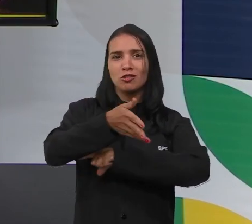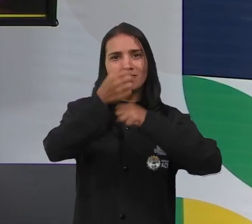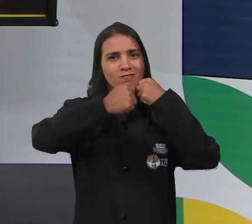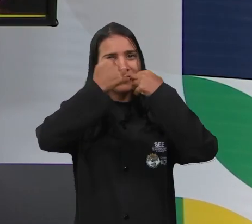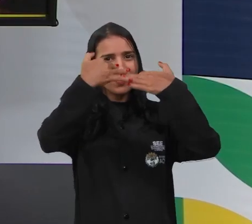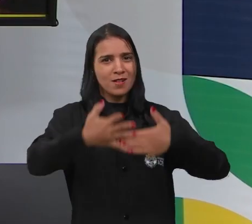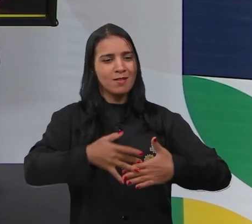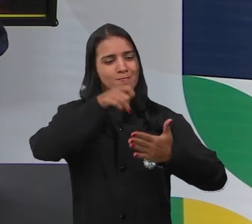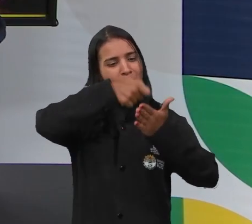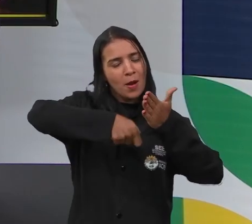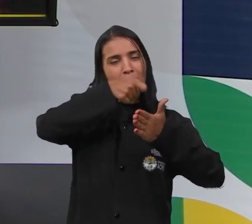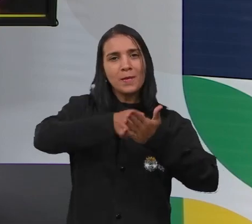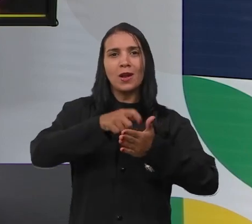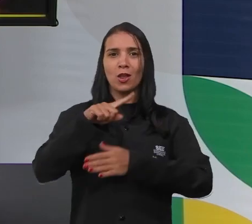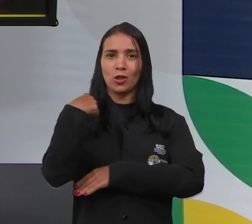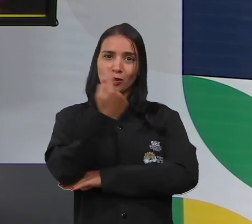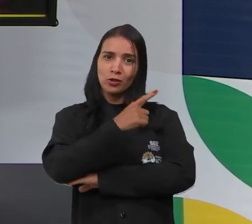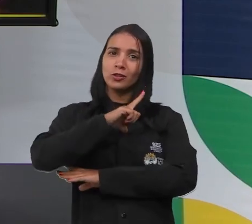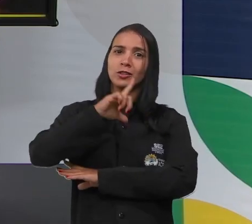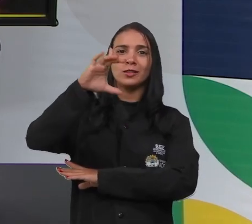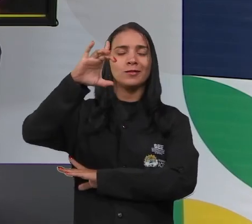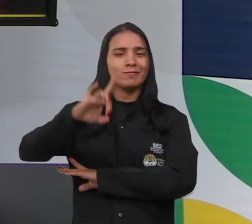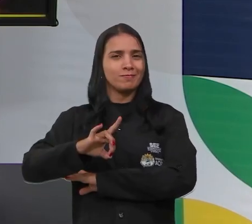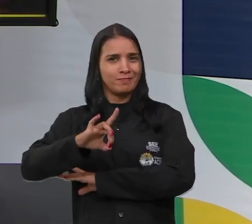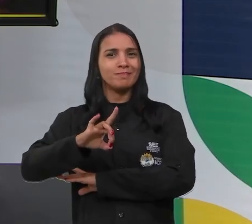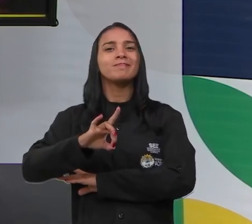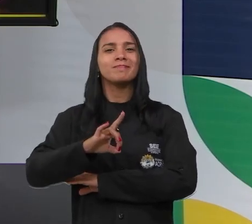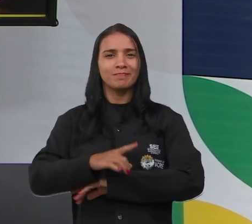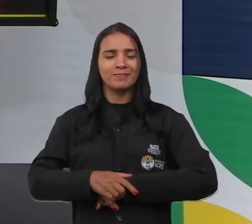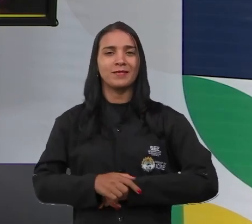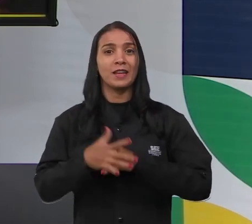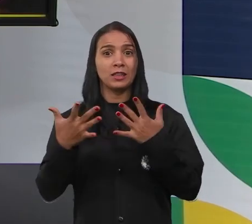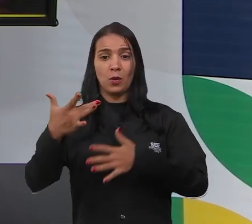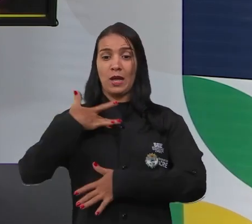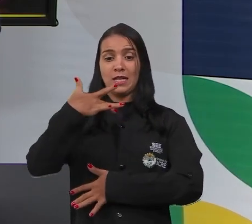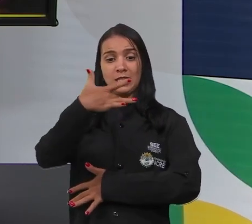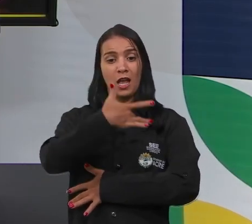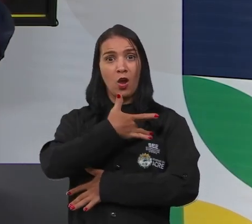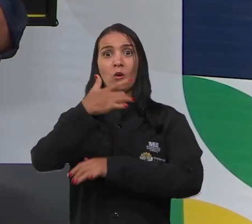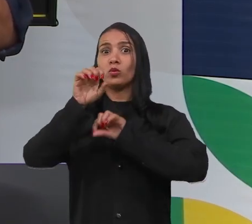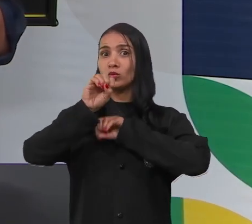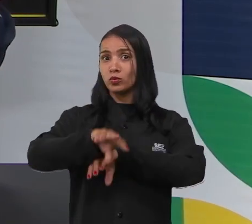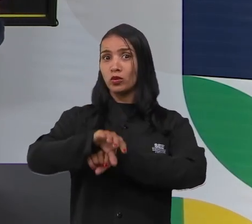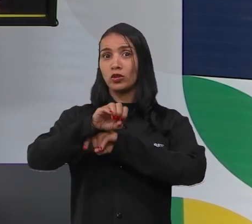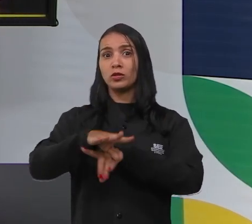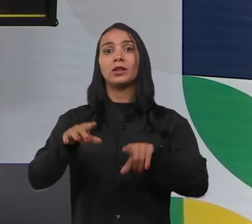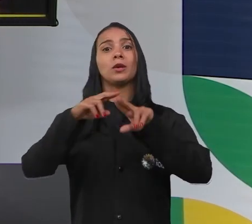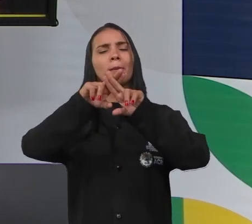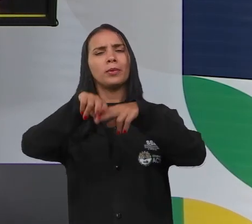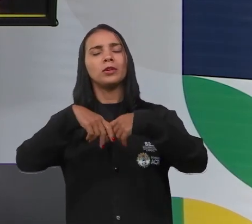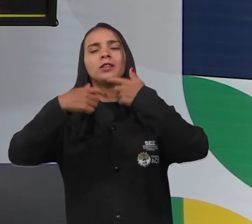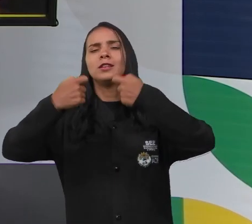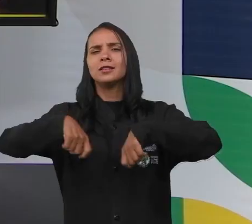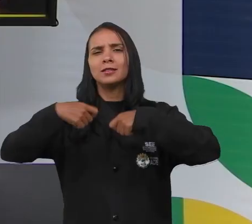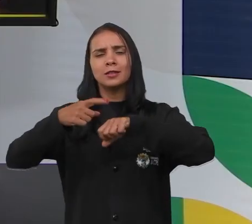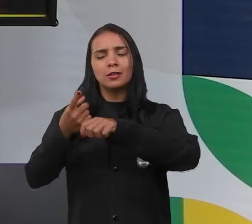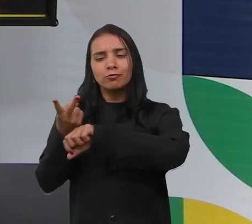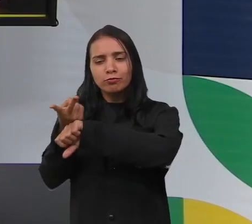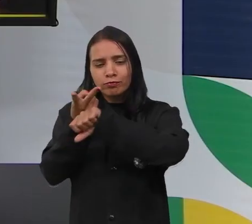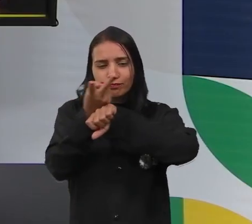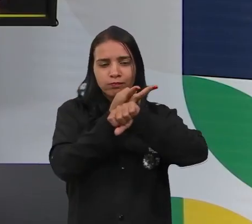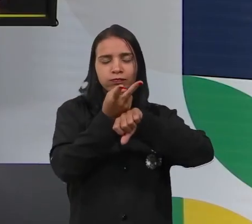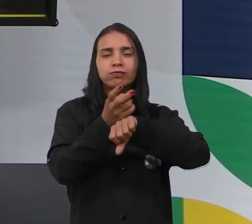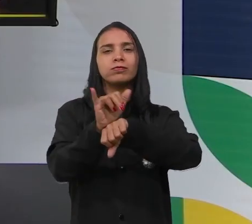ao lazer, tá bom? Então, são essas concepções. A saúde, e aí por isso que a gente tem que buscar ferramentas e instrumentos que